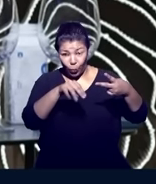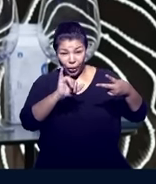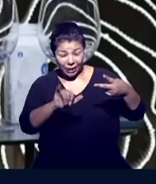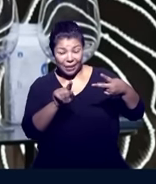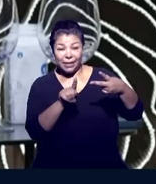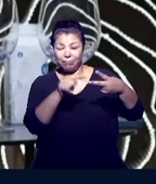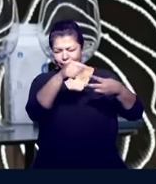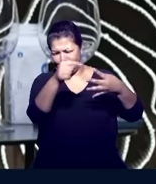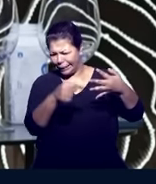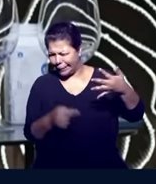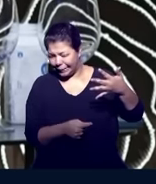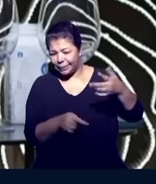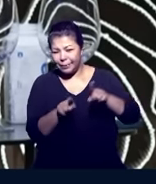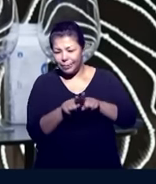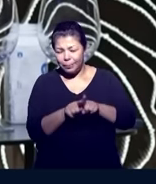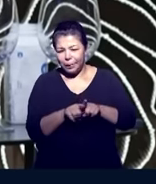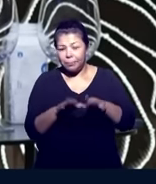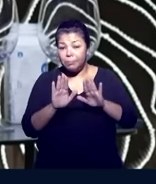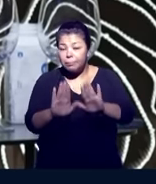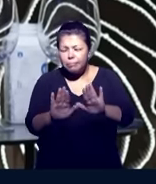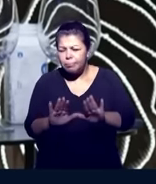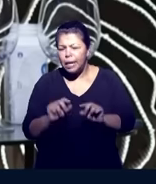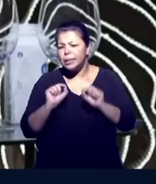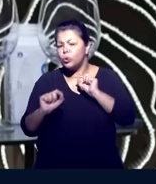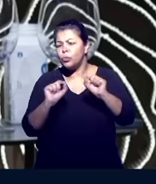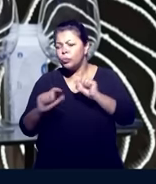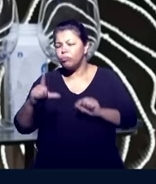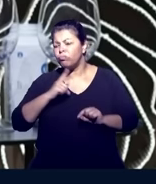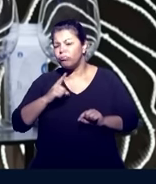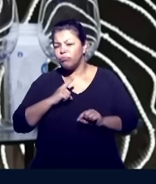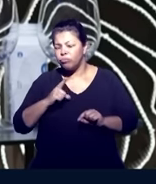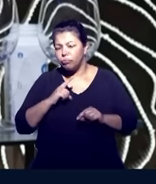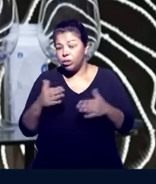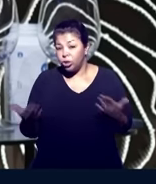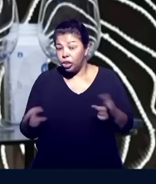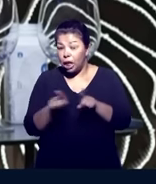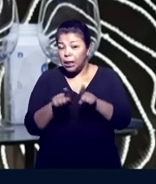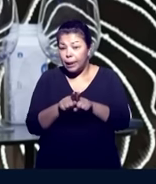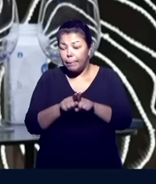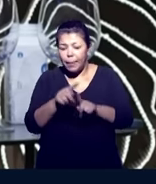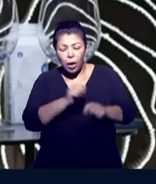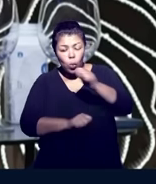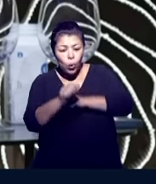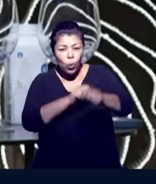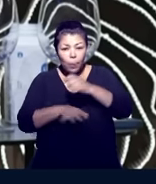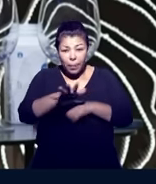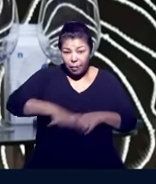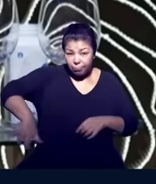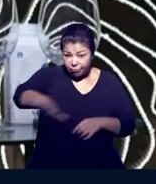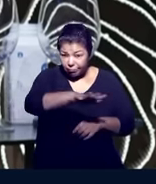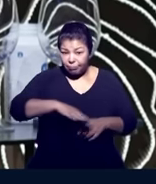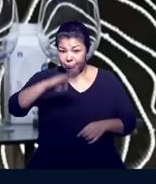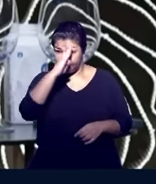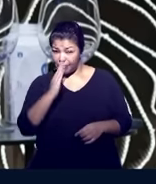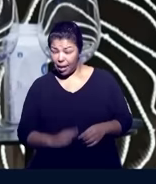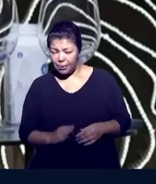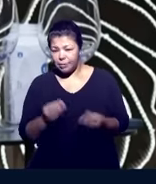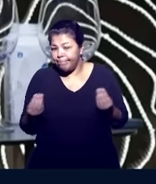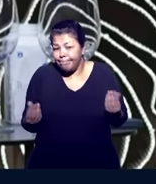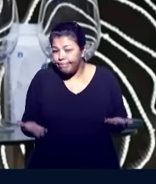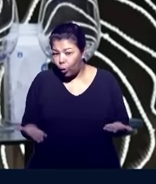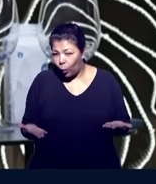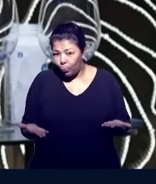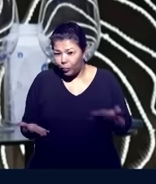médias cidades onde é que ficou o gargalo da economia da educação brasileira até hoje mal resolvido no ensino